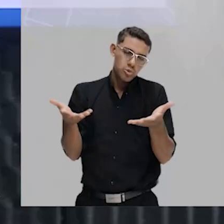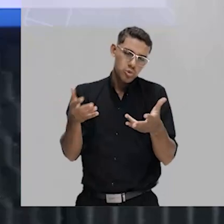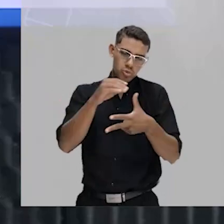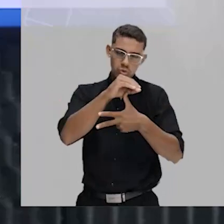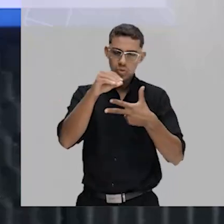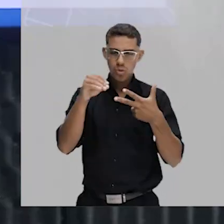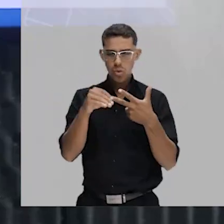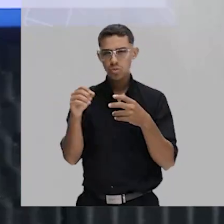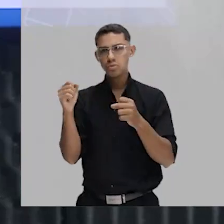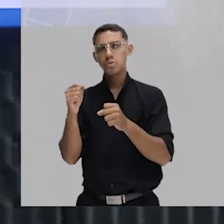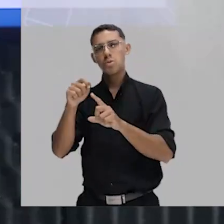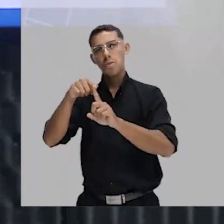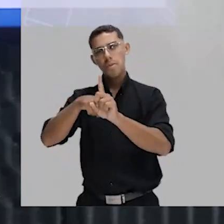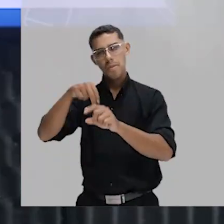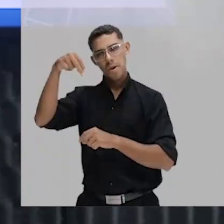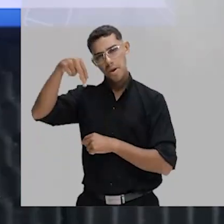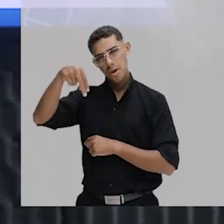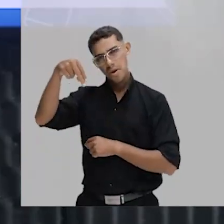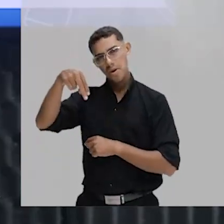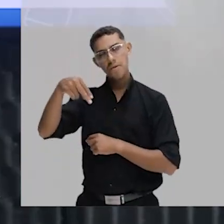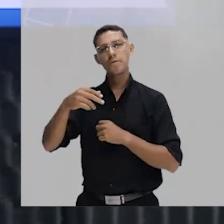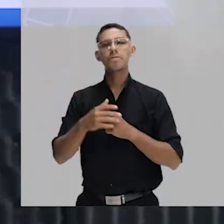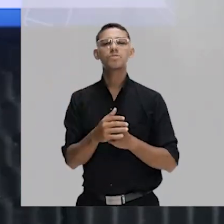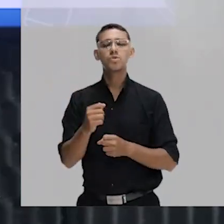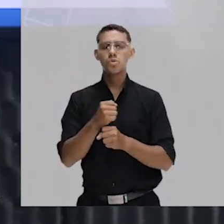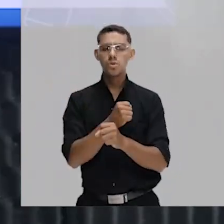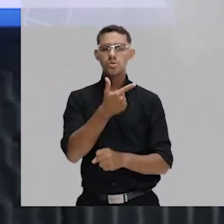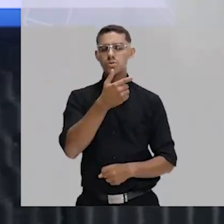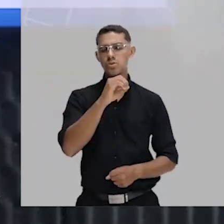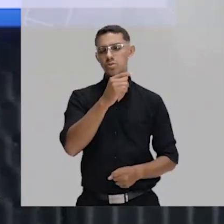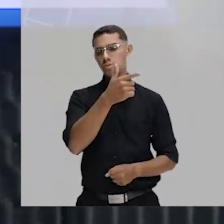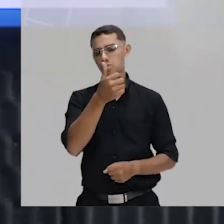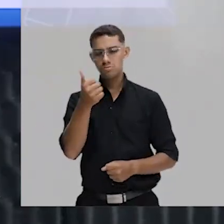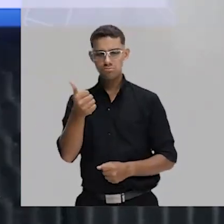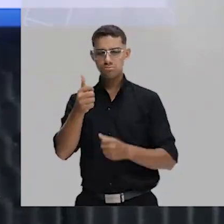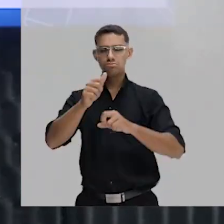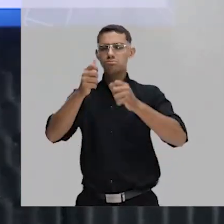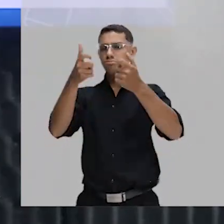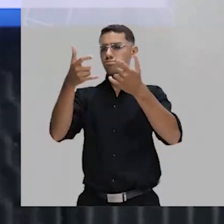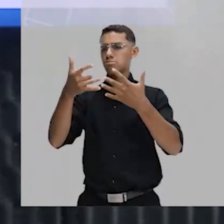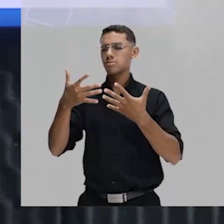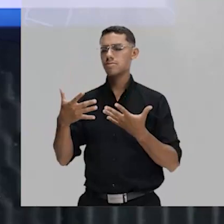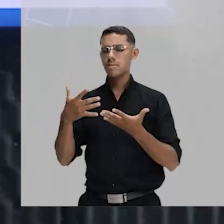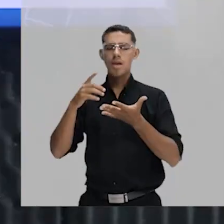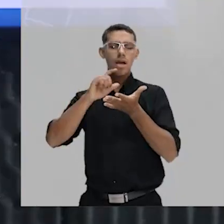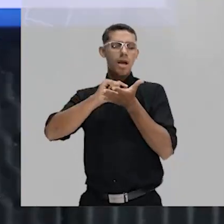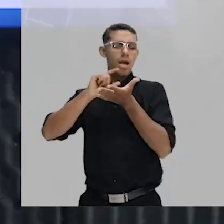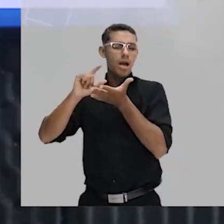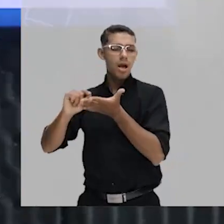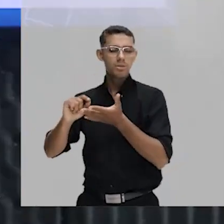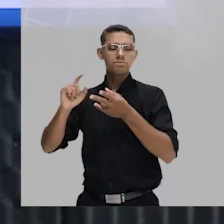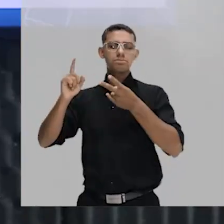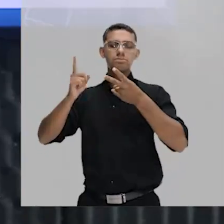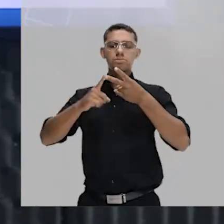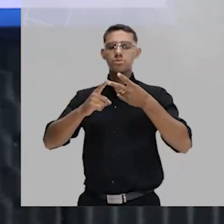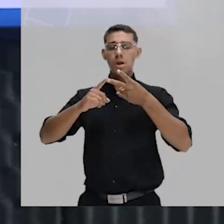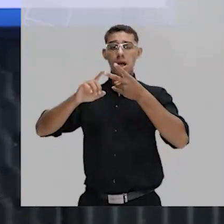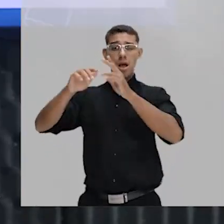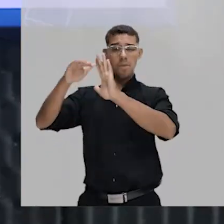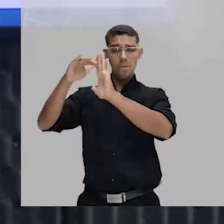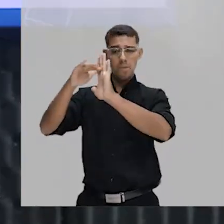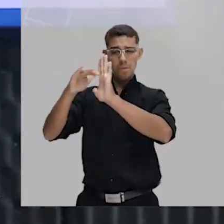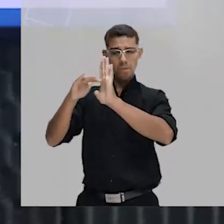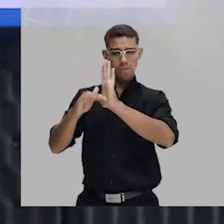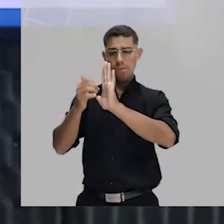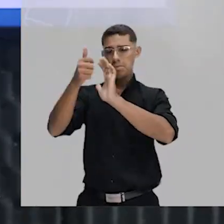realizado agora no mês de novembro. Um pouquinho sobre o conceito do artigo, a classificação, o emprego e uma questão aí para a